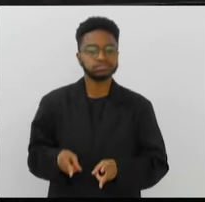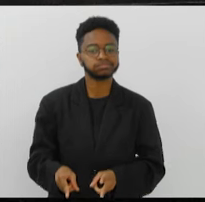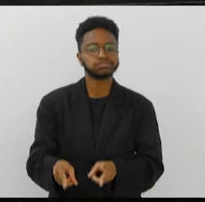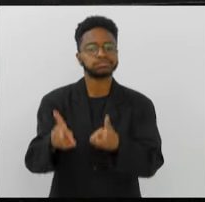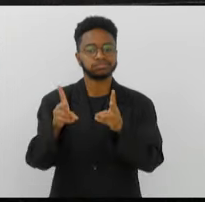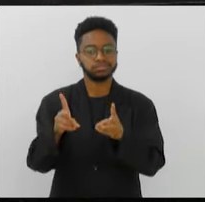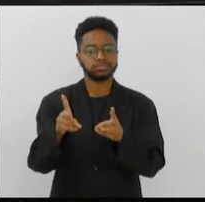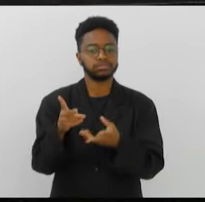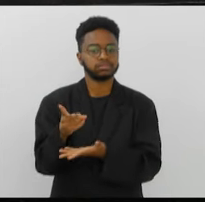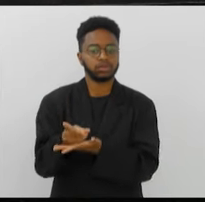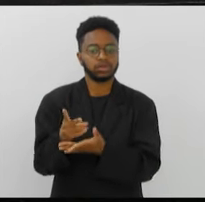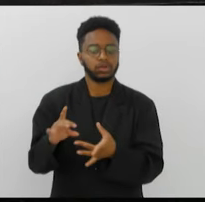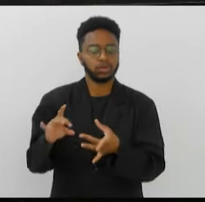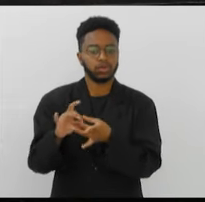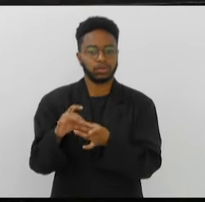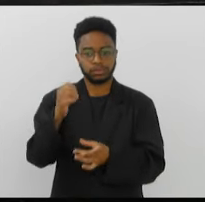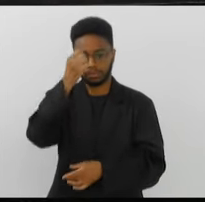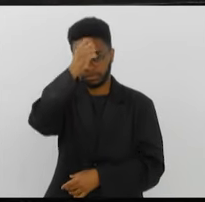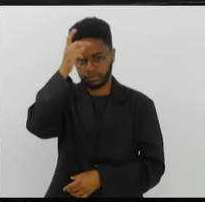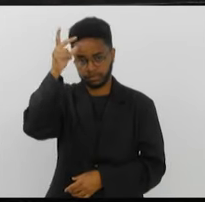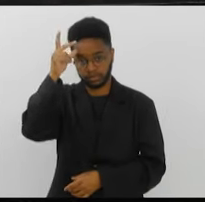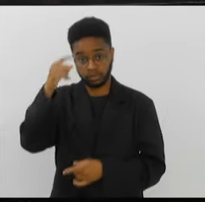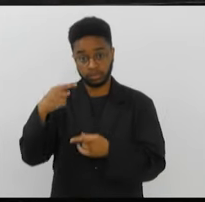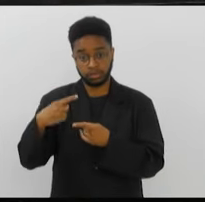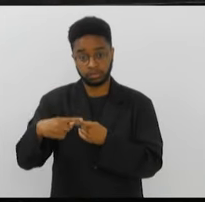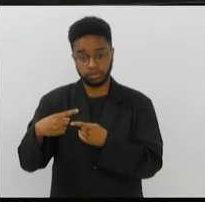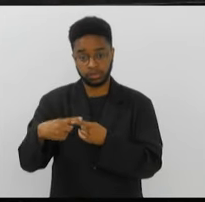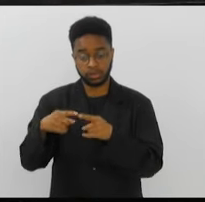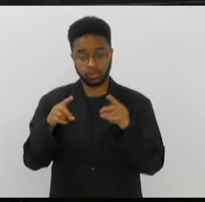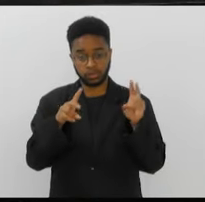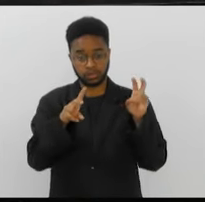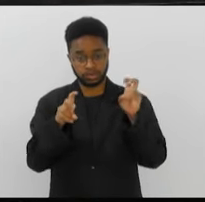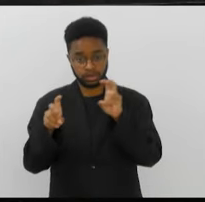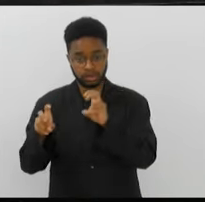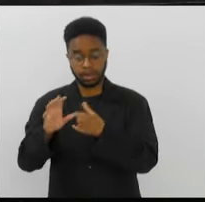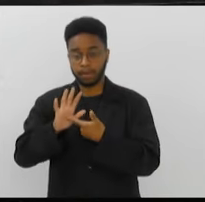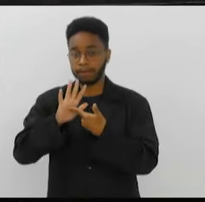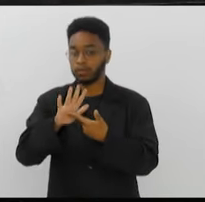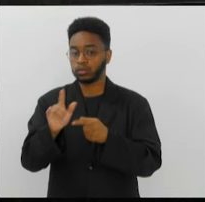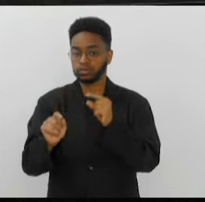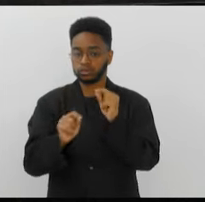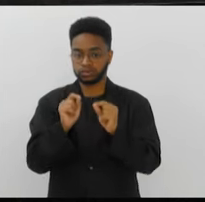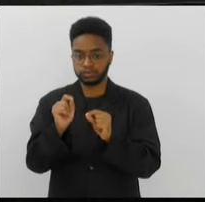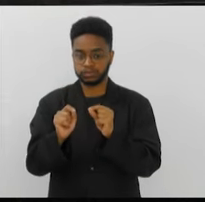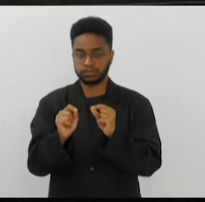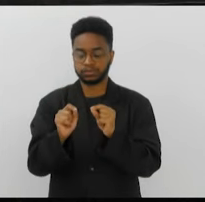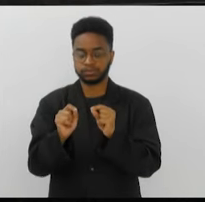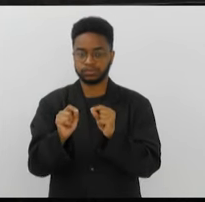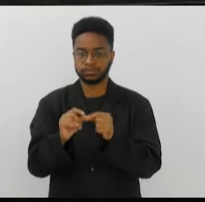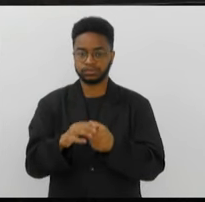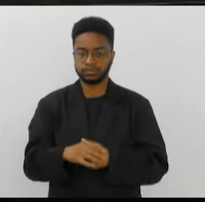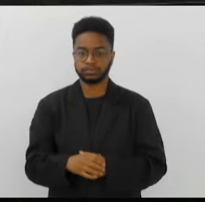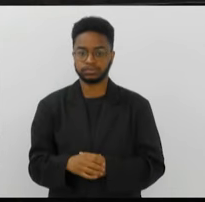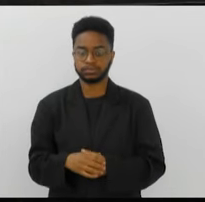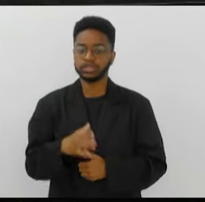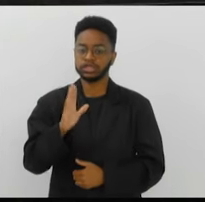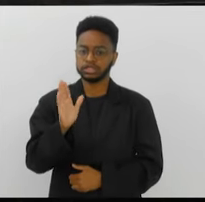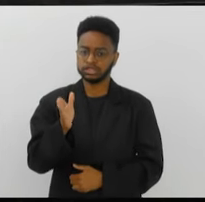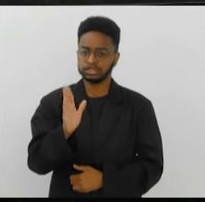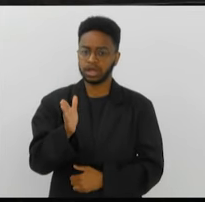continuada da prefeitura. Porque aquela matéria revelou que já